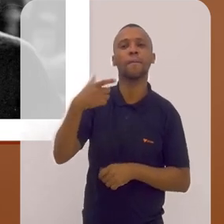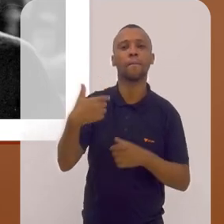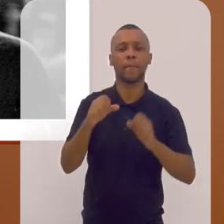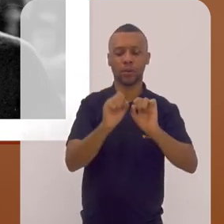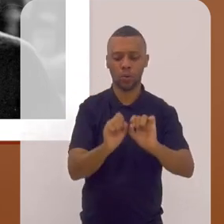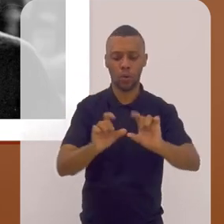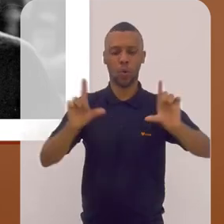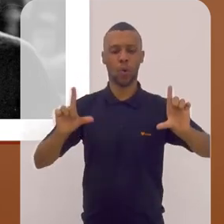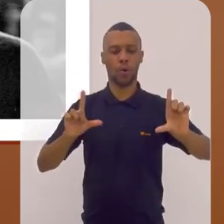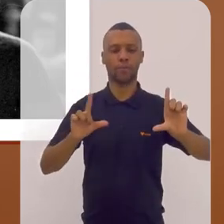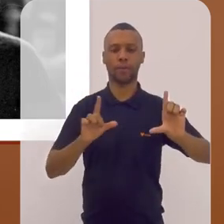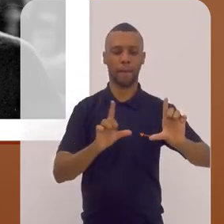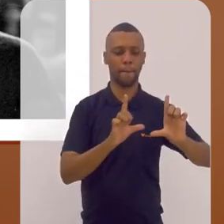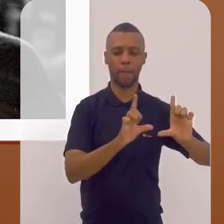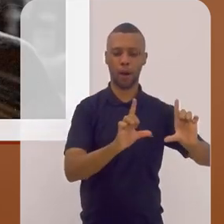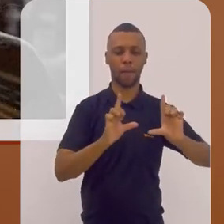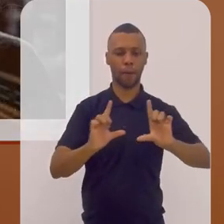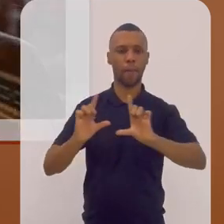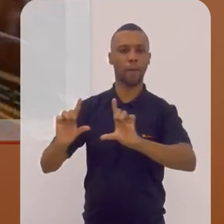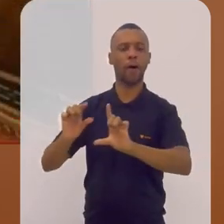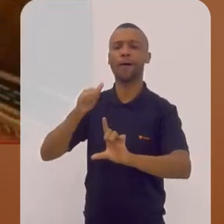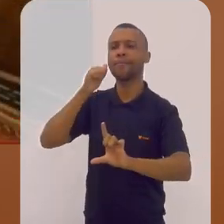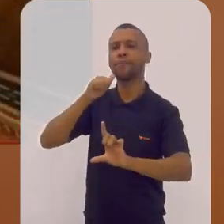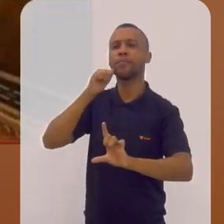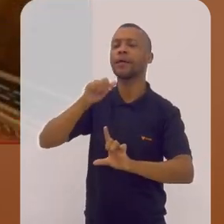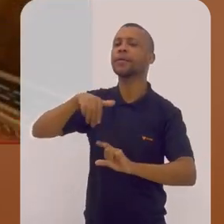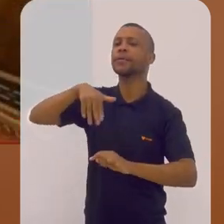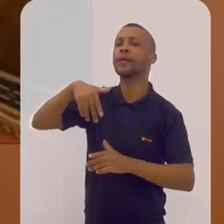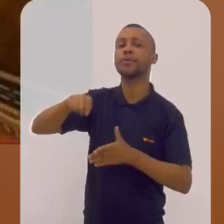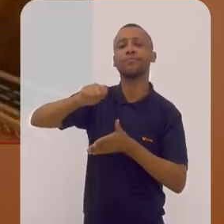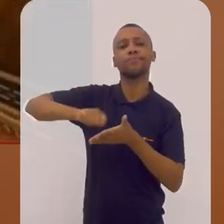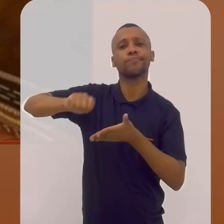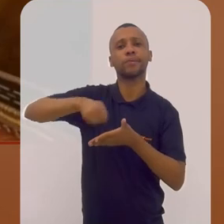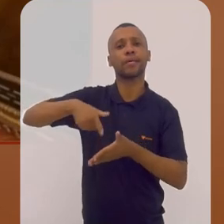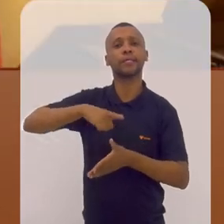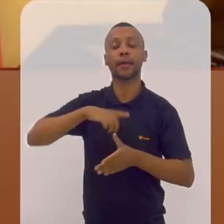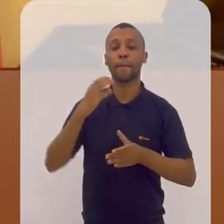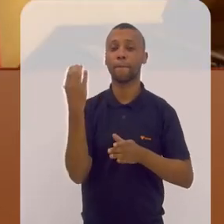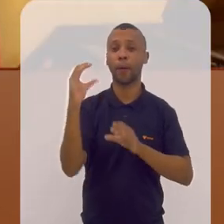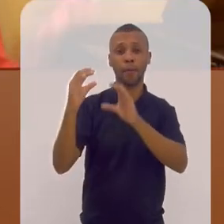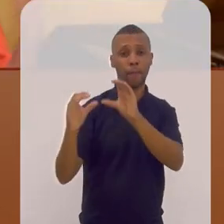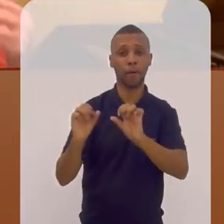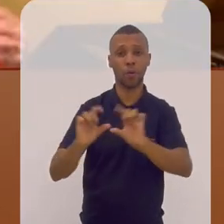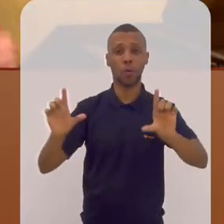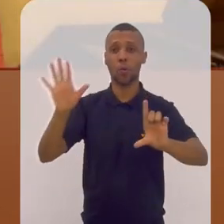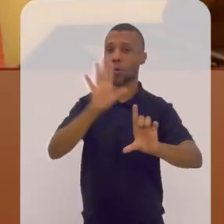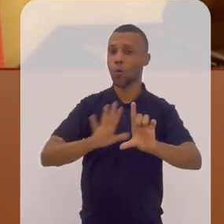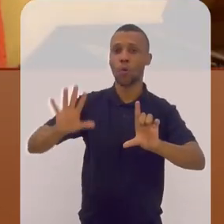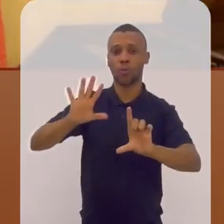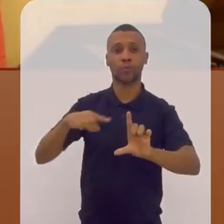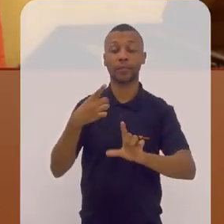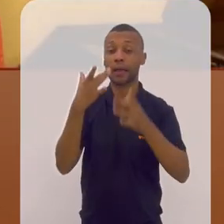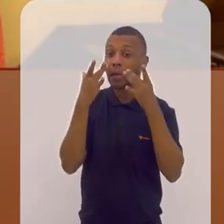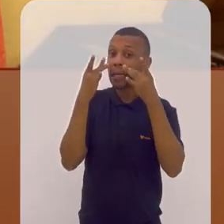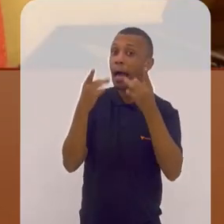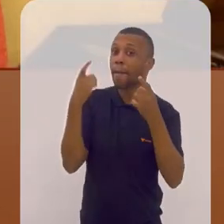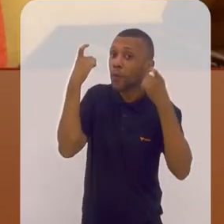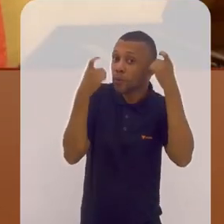bonequinha para ver quem são as compositoras mulheres que estão presentes no portal. A gente tem essa preocupação de trazer cada vez